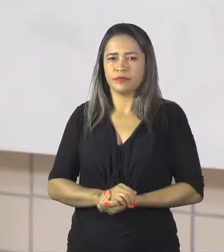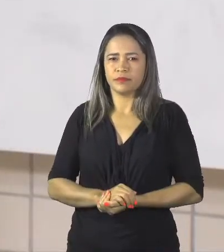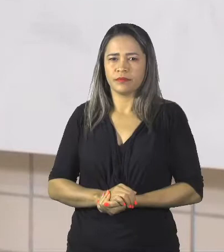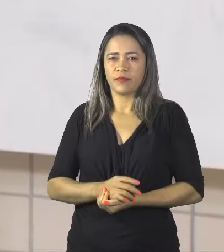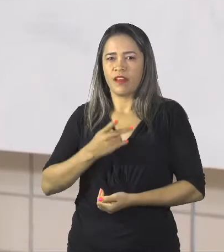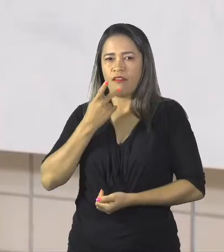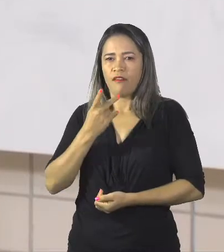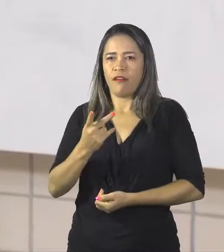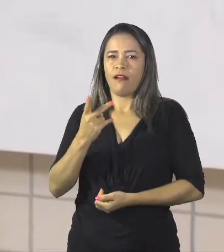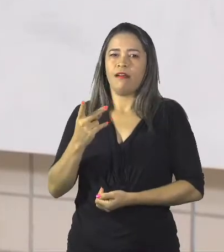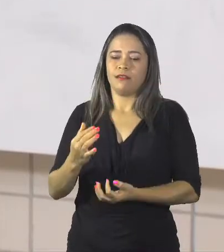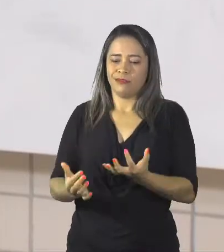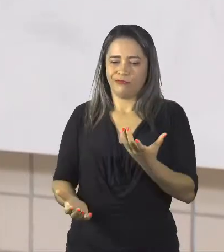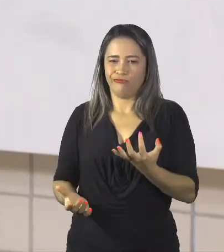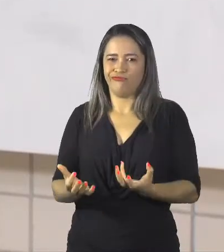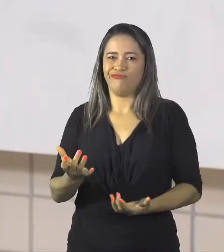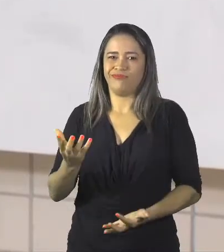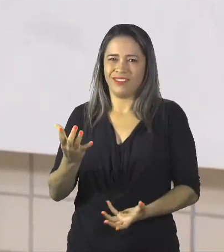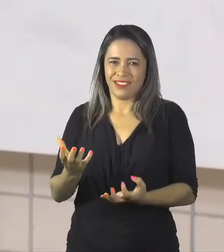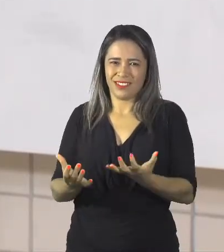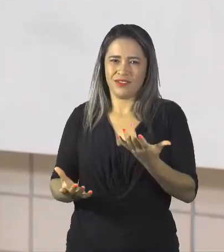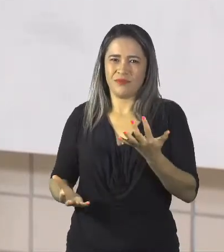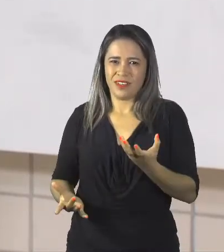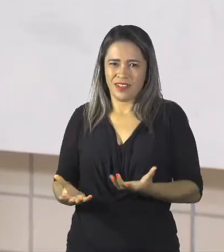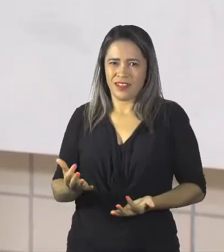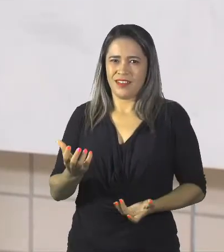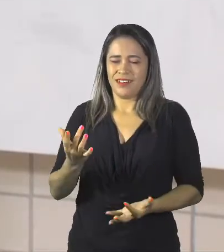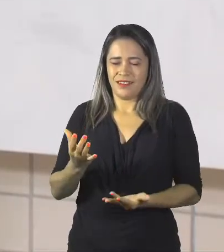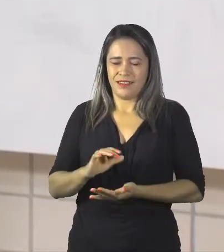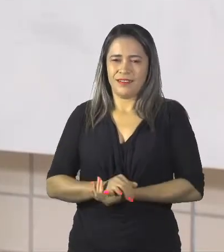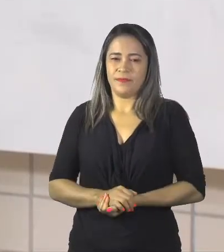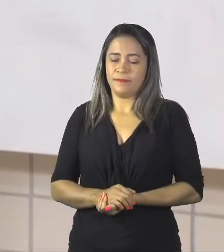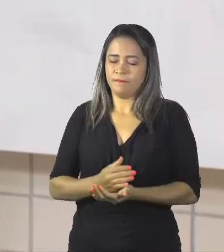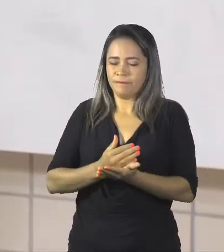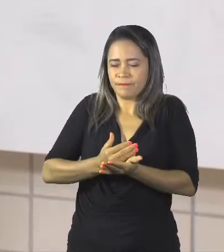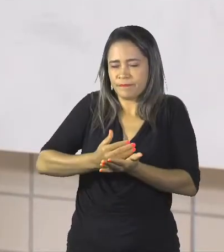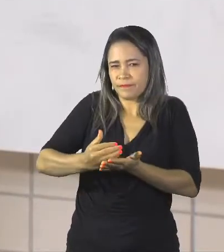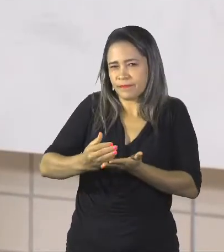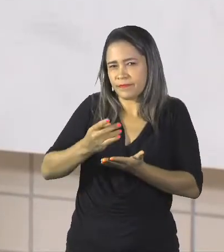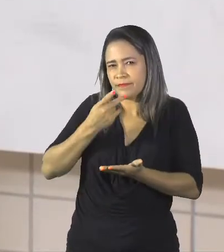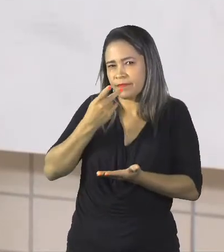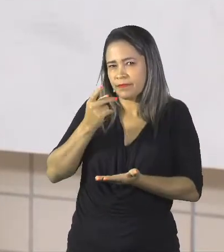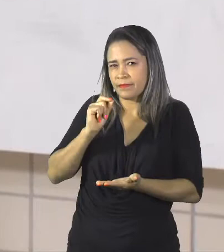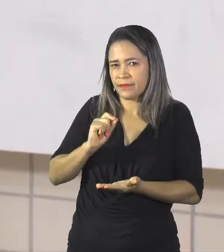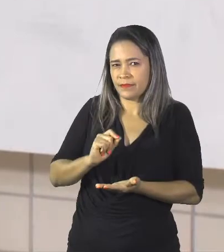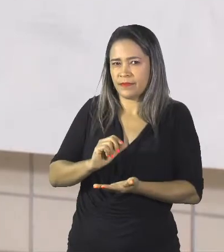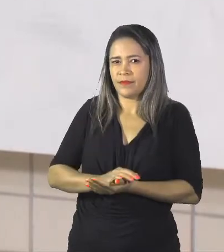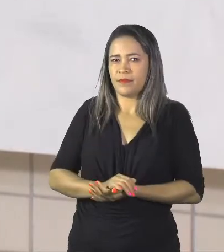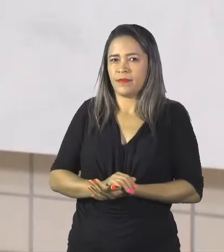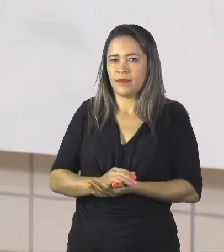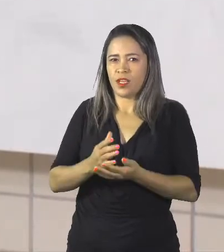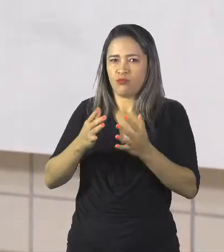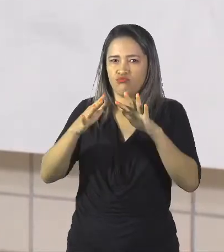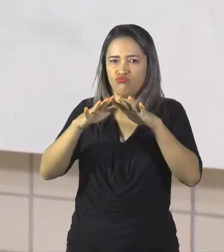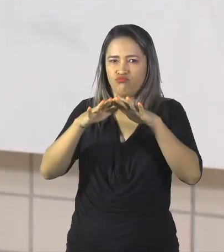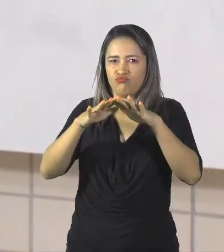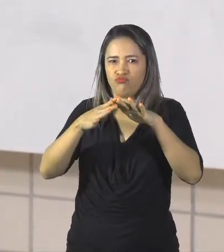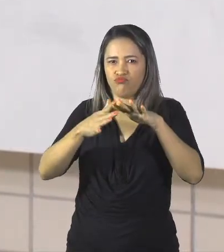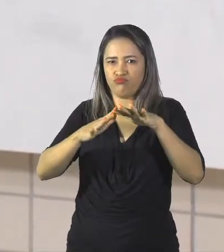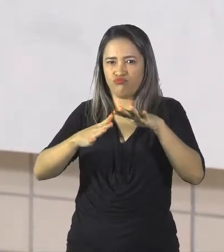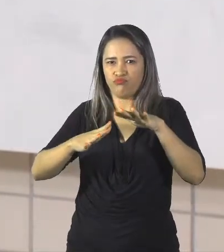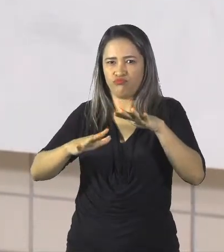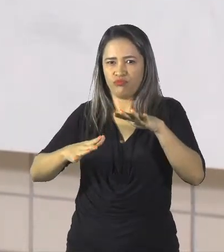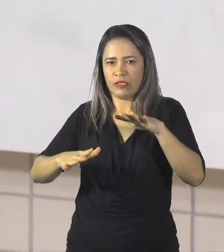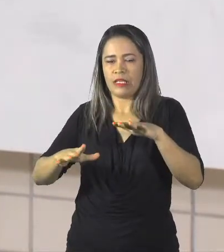sobre queimadas, tá bom? Vamos começar falando sobre a degradação e